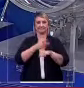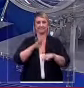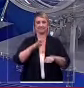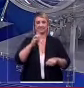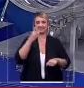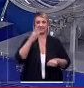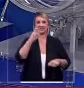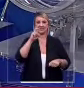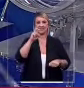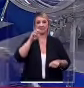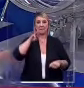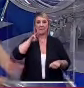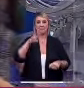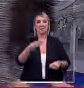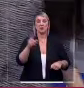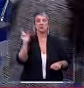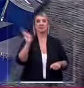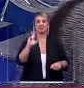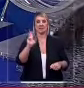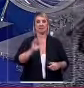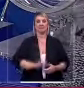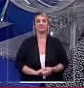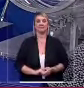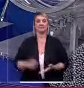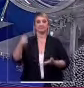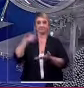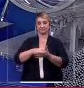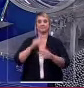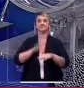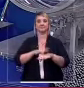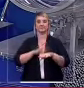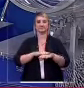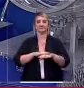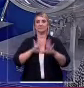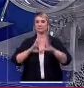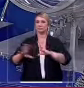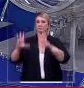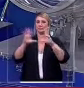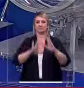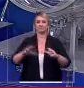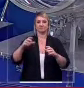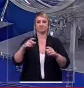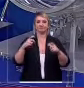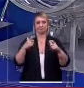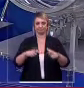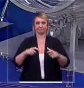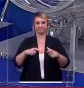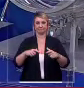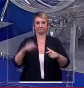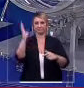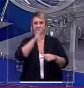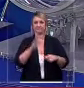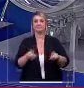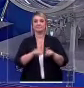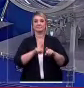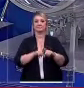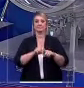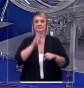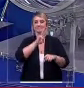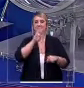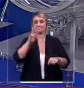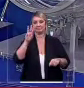em 35 milhões de reais. As apostas podem ser feitas em todas as lotéricas do Brasil e pelo novo portal da